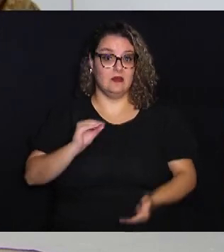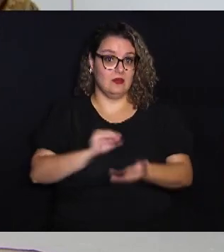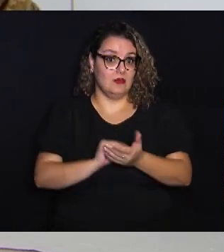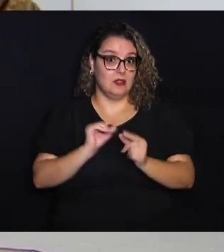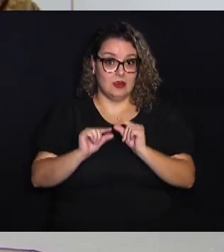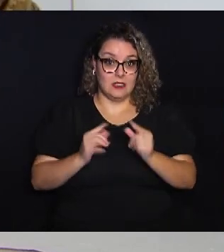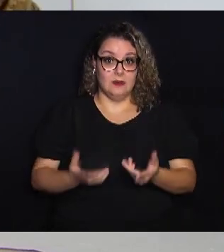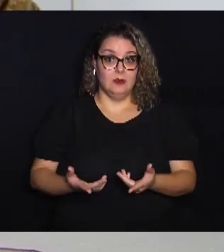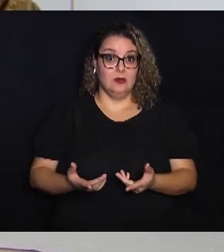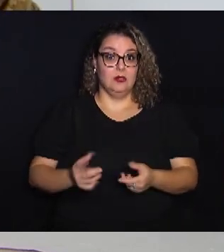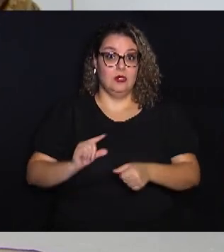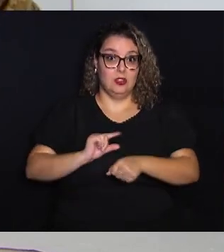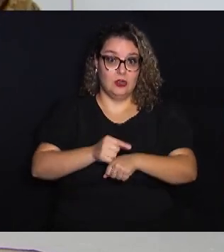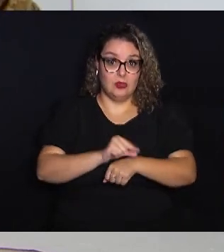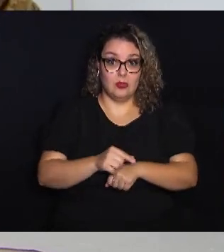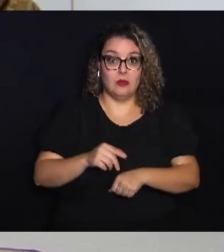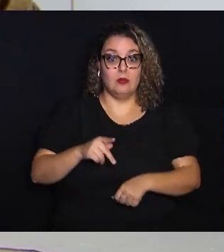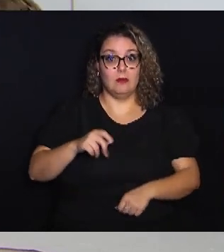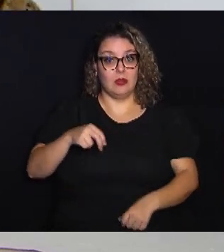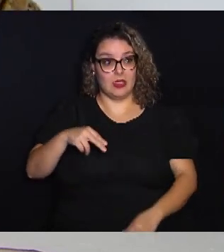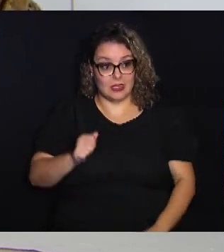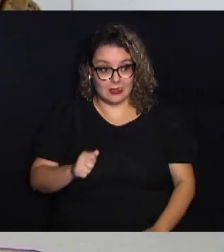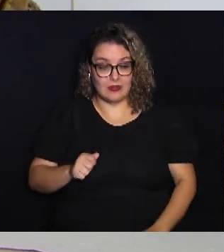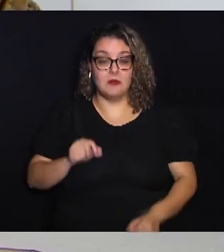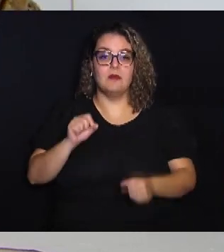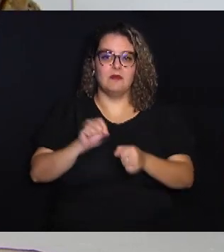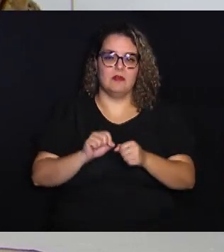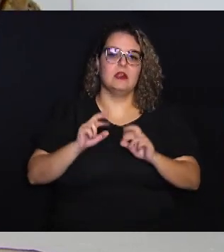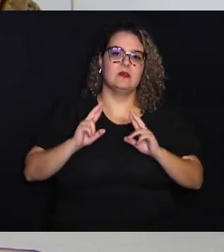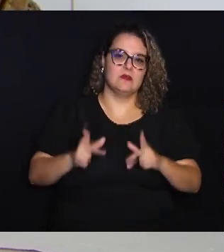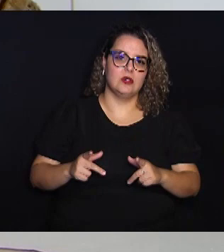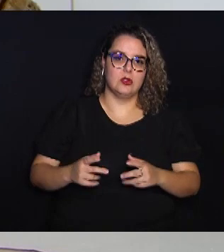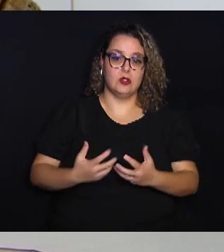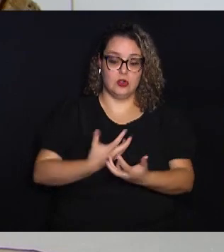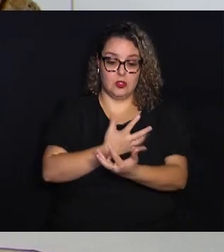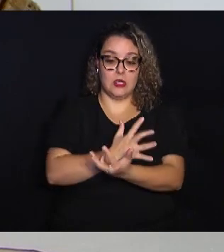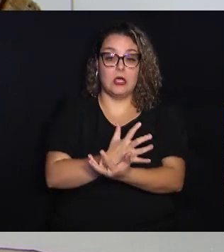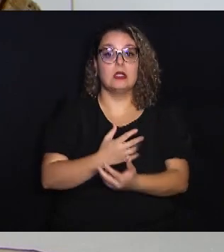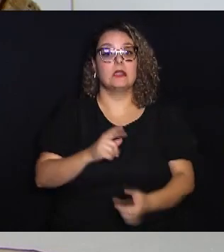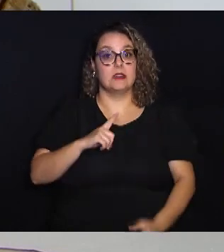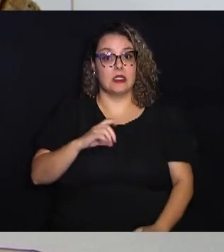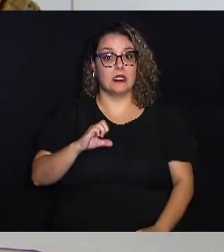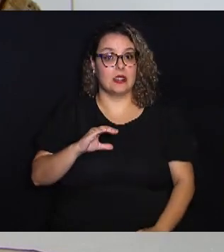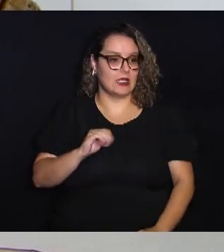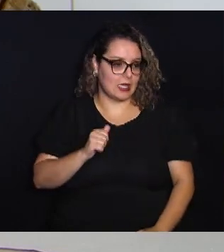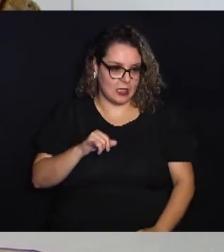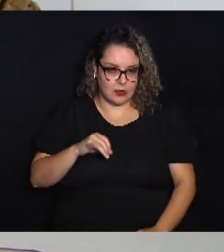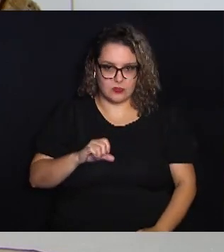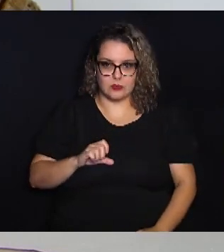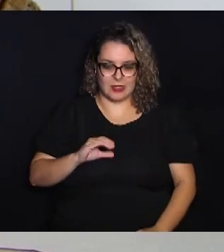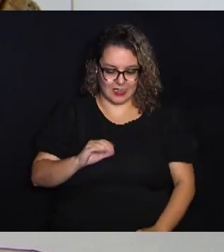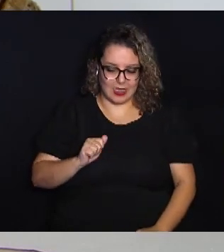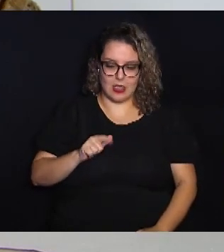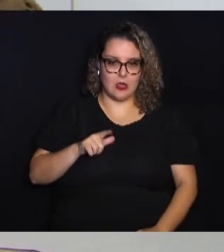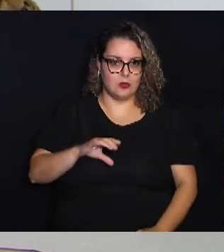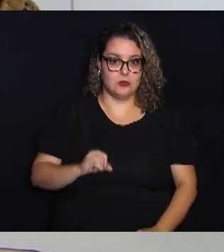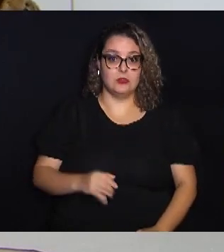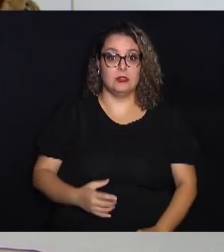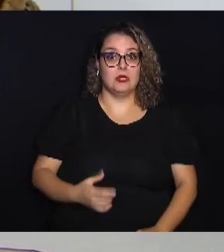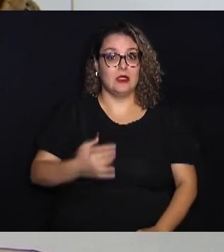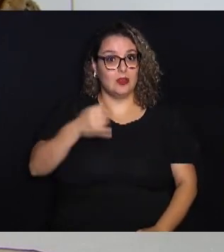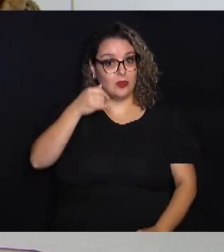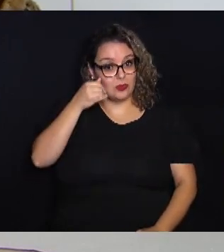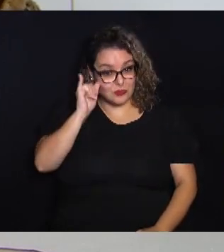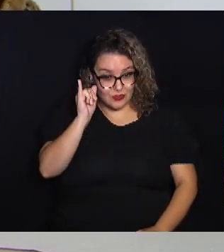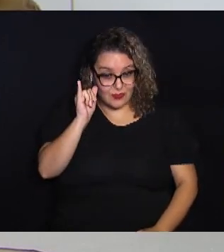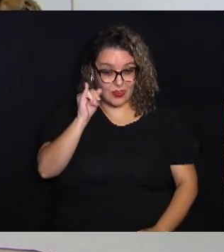pouquinho do pelo, da pena, isso tudo faz falta para o animal. Os ossos ricos em cálcio, então carne de frango,